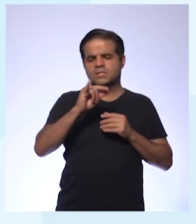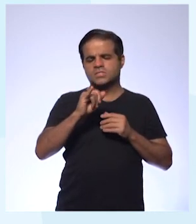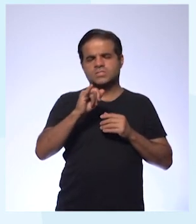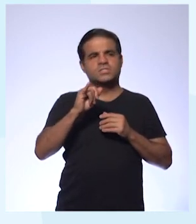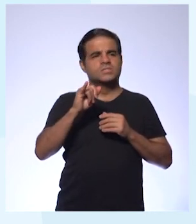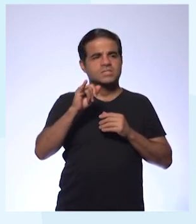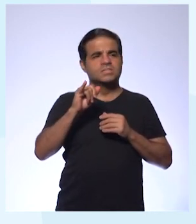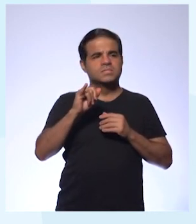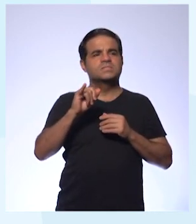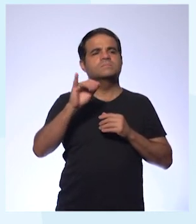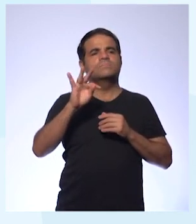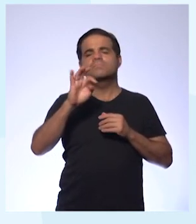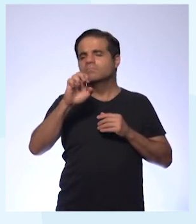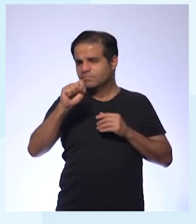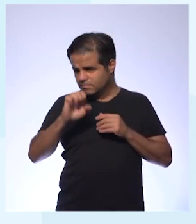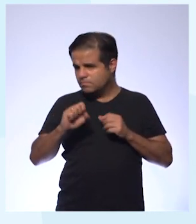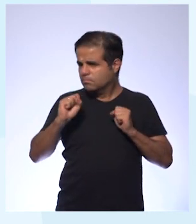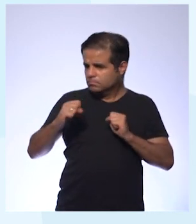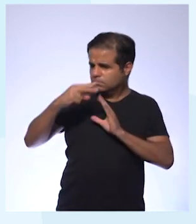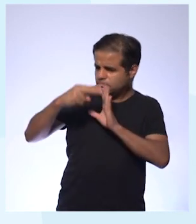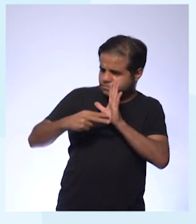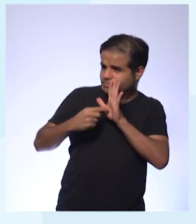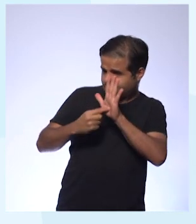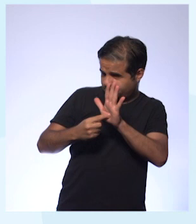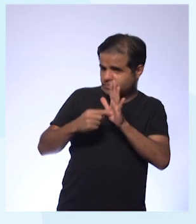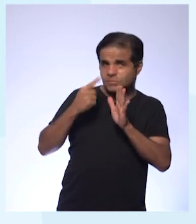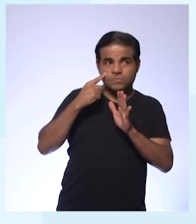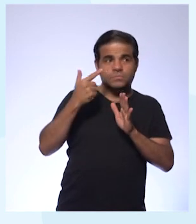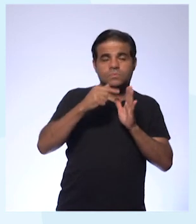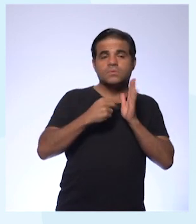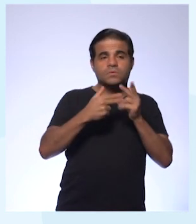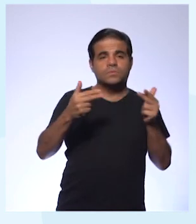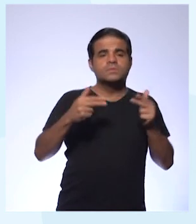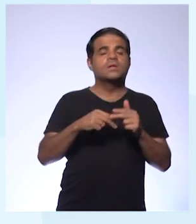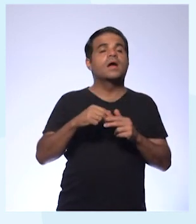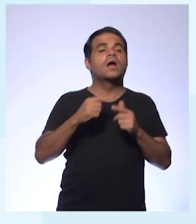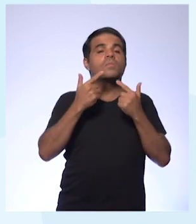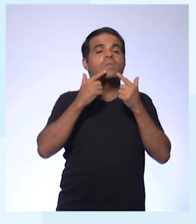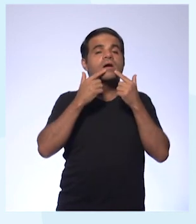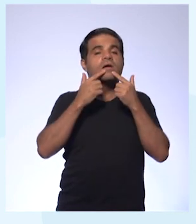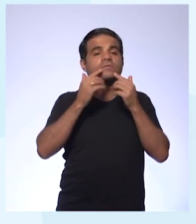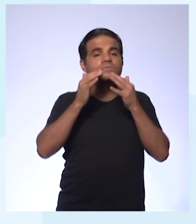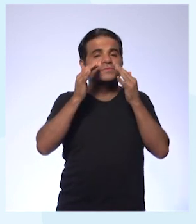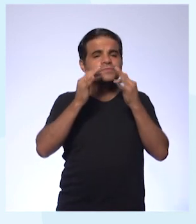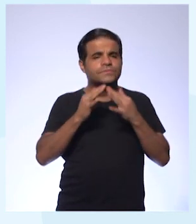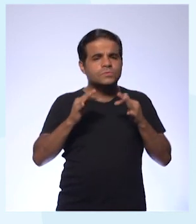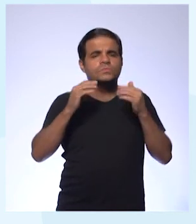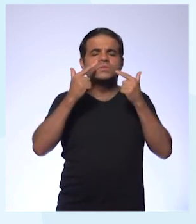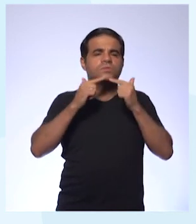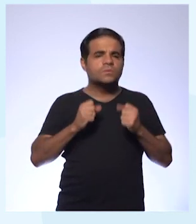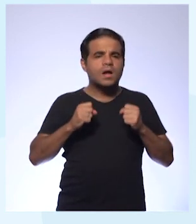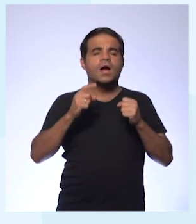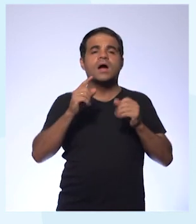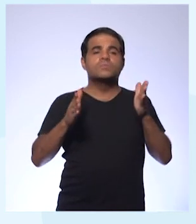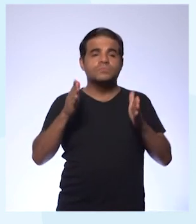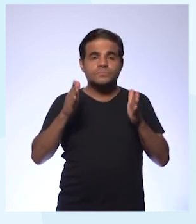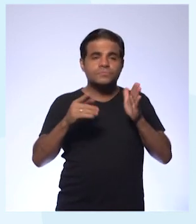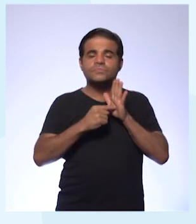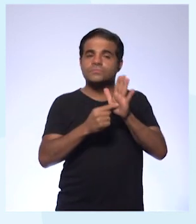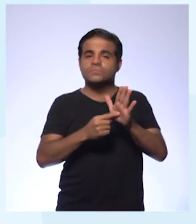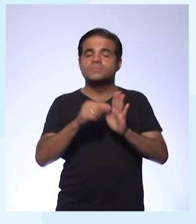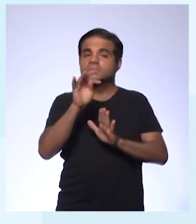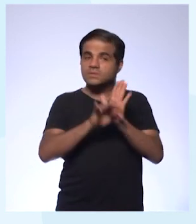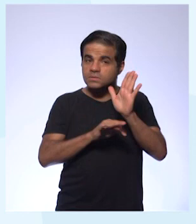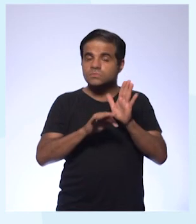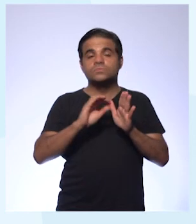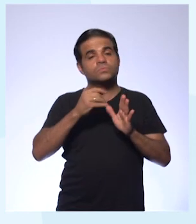eu vou mostrar no flip outra coisinha. Vamos lá. Antítese é uma figura de linguagem cuja finalidade é apresentar em um mesmo período, texto